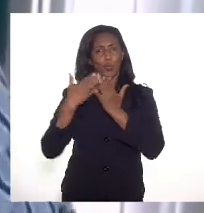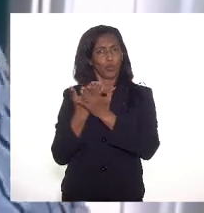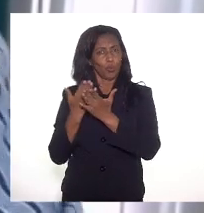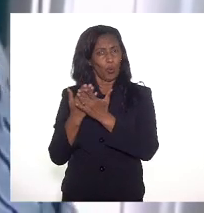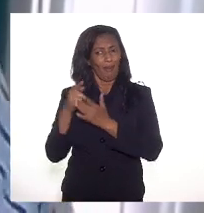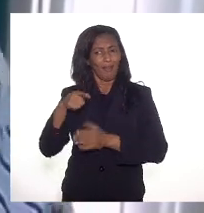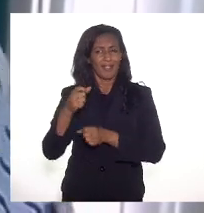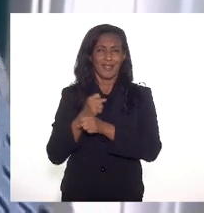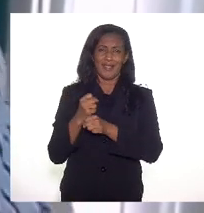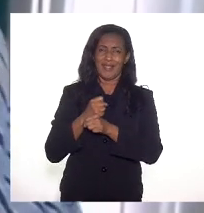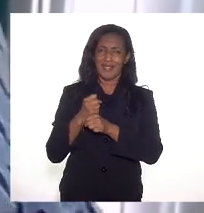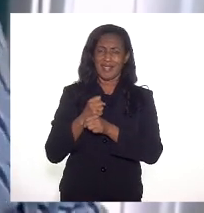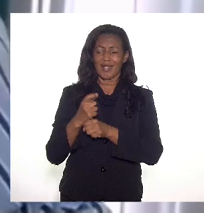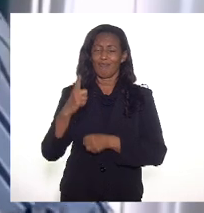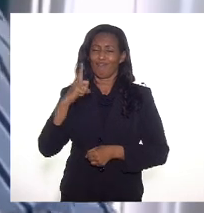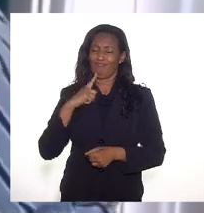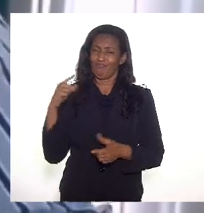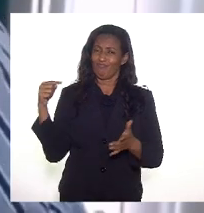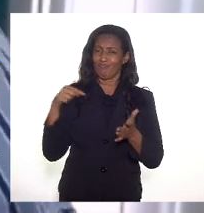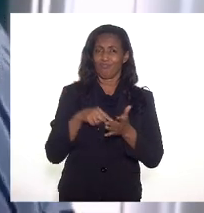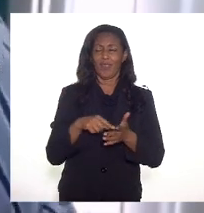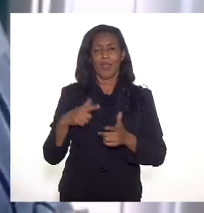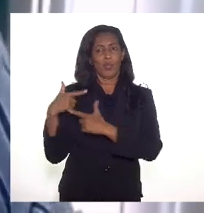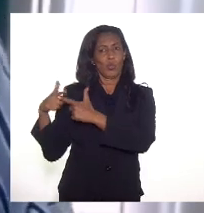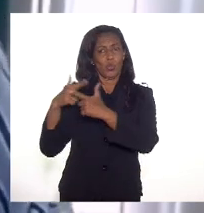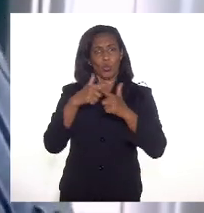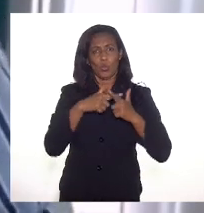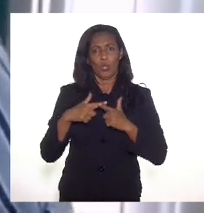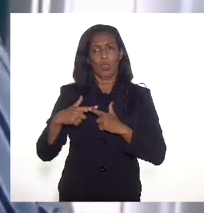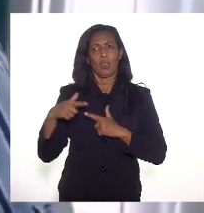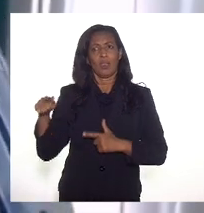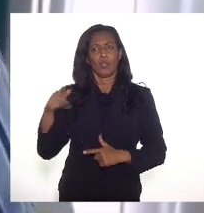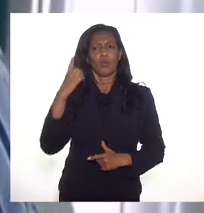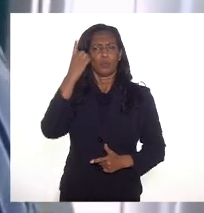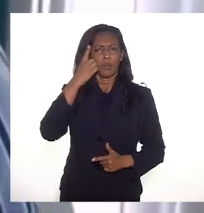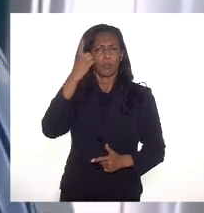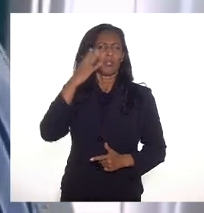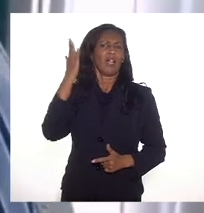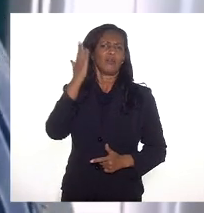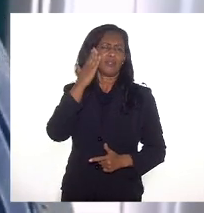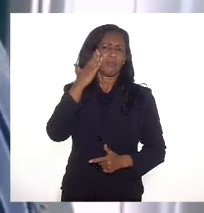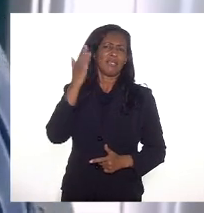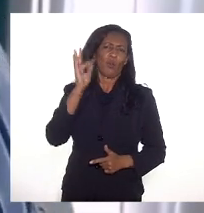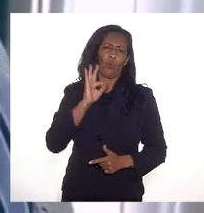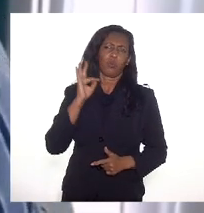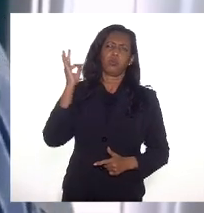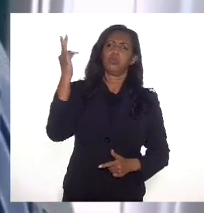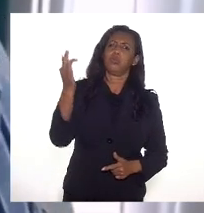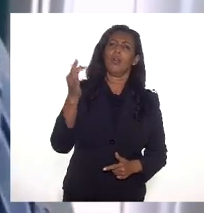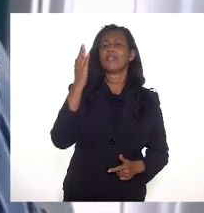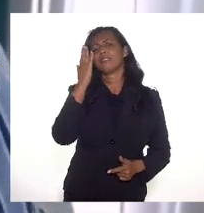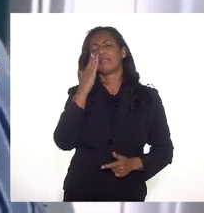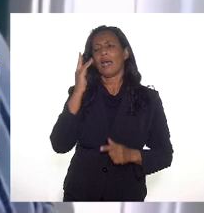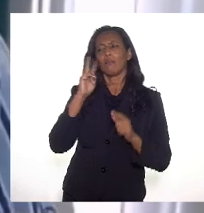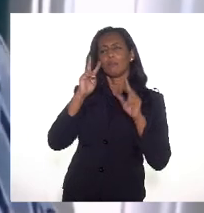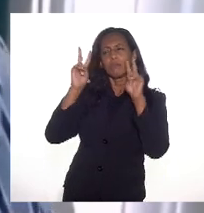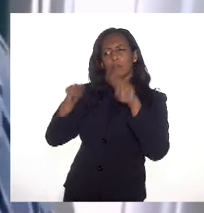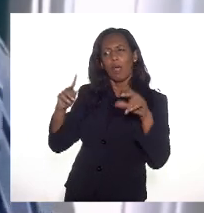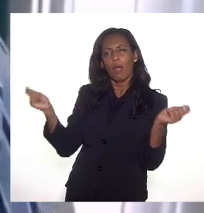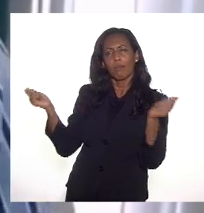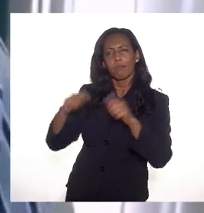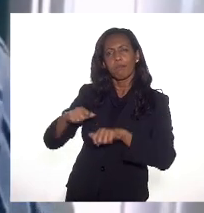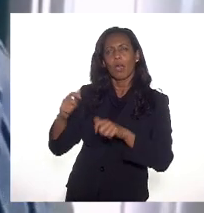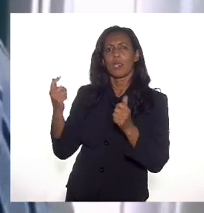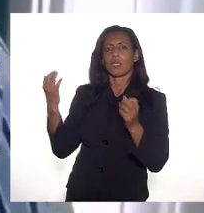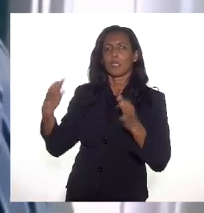estarão certamente afetados pela pandemia. E o deputado Flávio Serafini também prevê, a meu ver, de maneira adequada, que